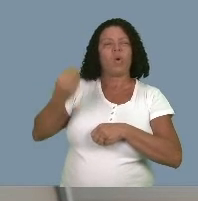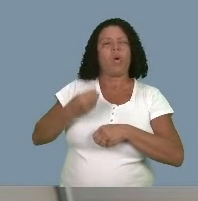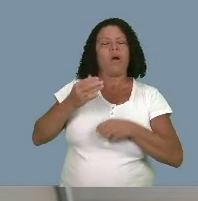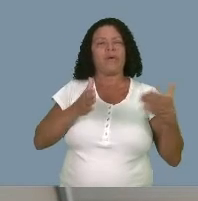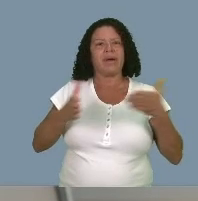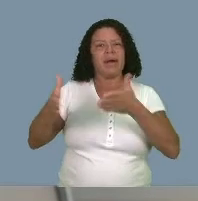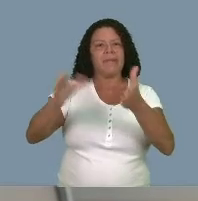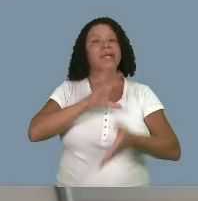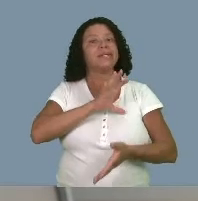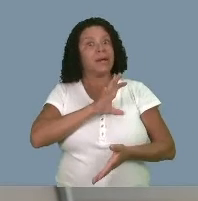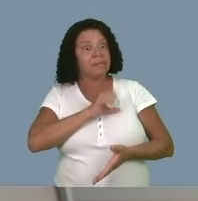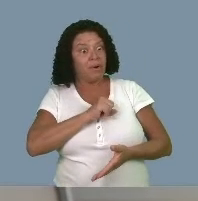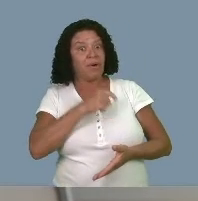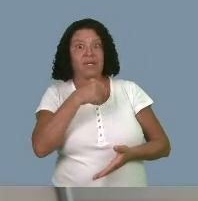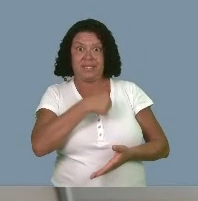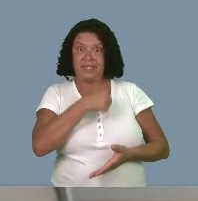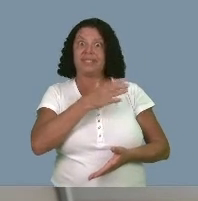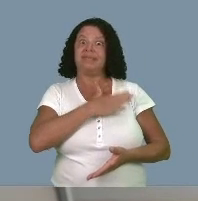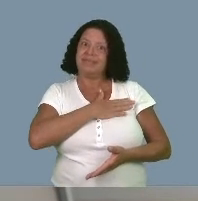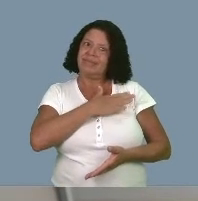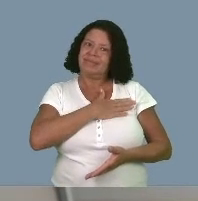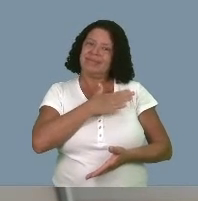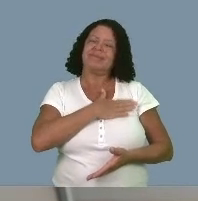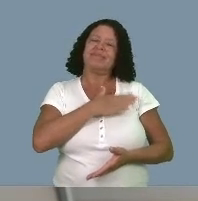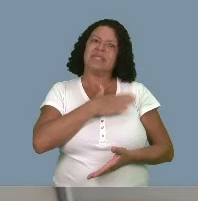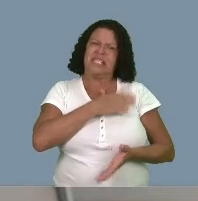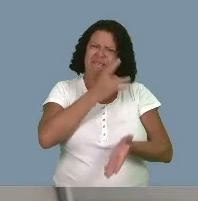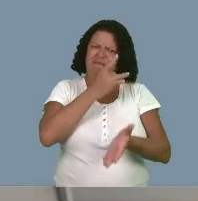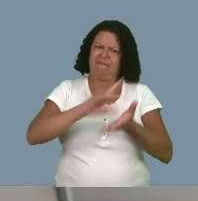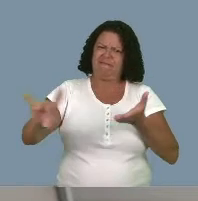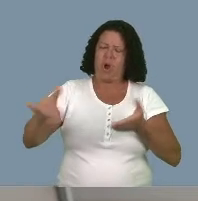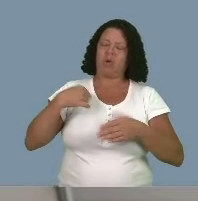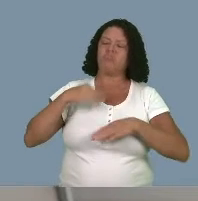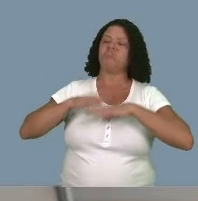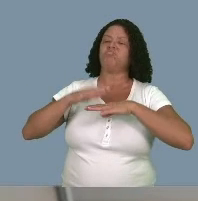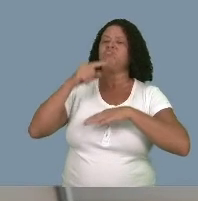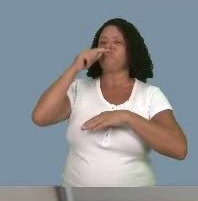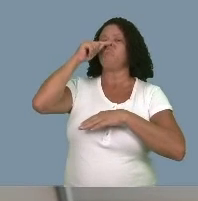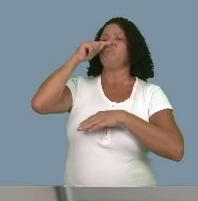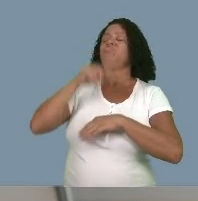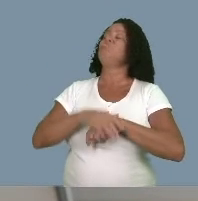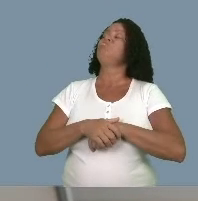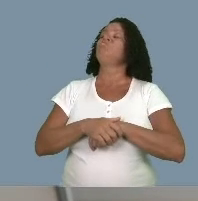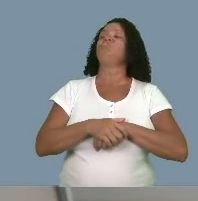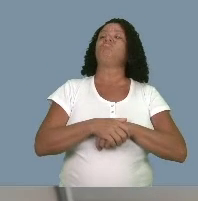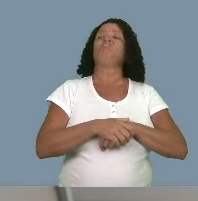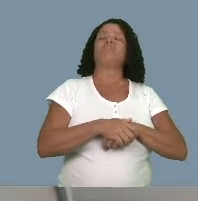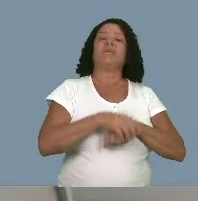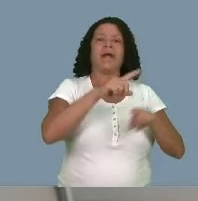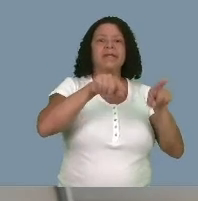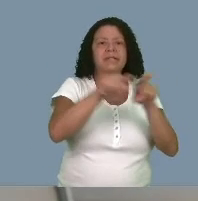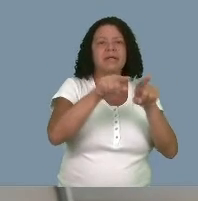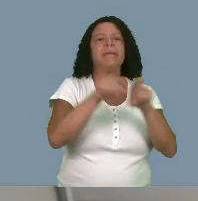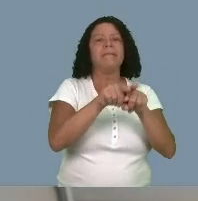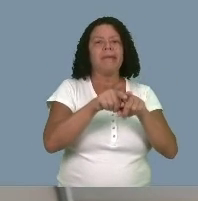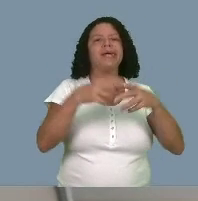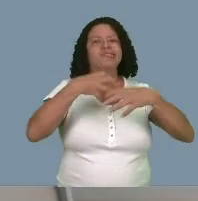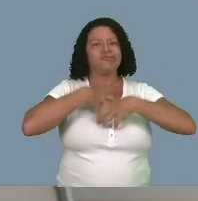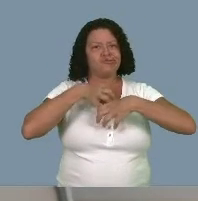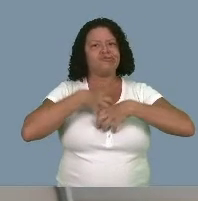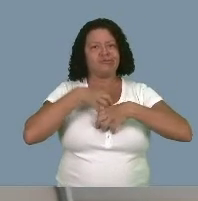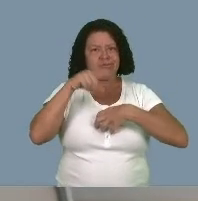amor que ficaram atulhados de ódio e soberba, de viciações e embriaguez dos